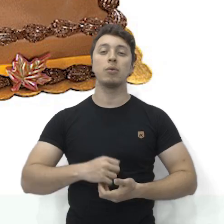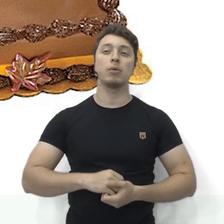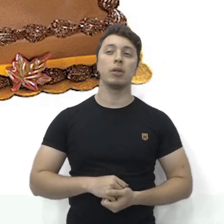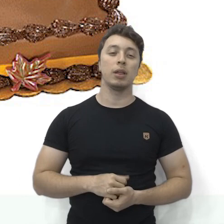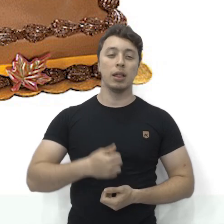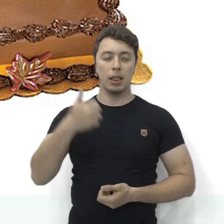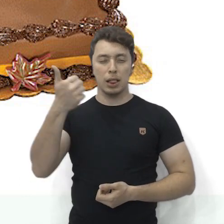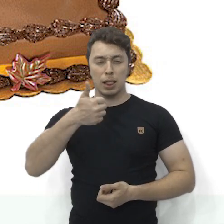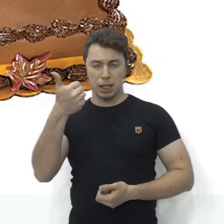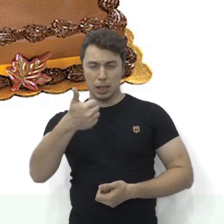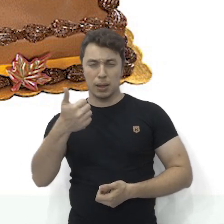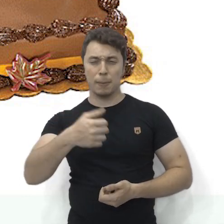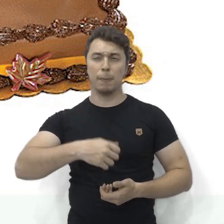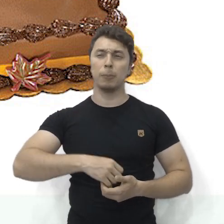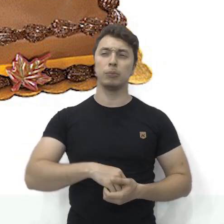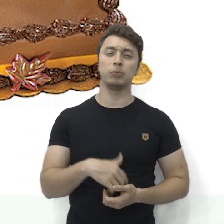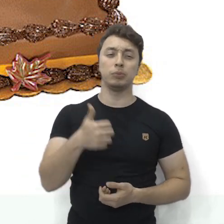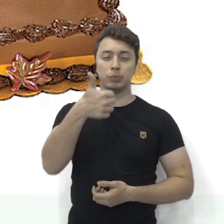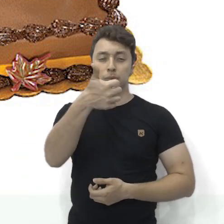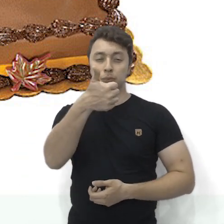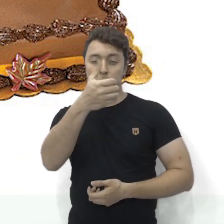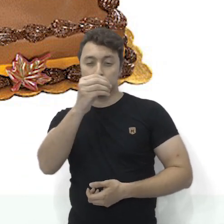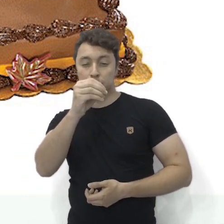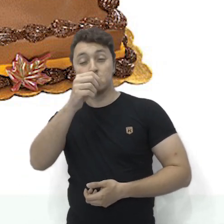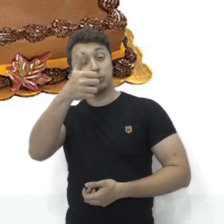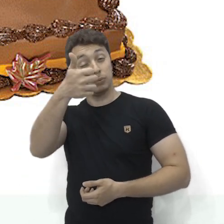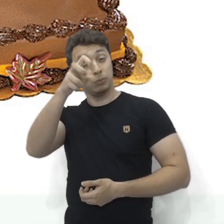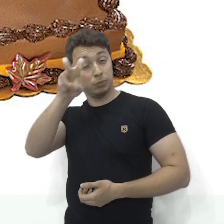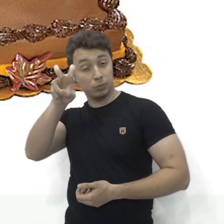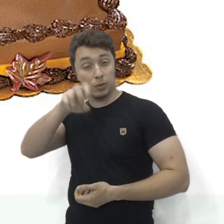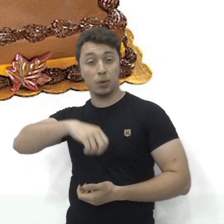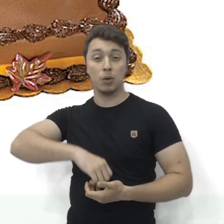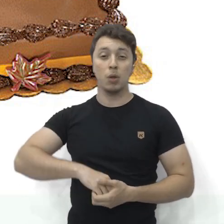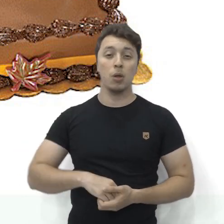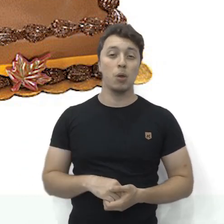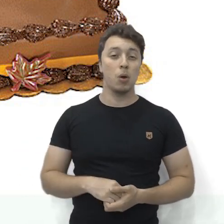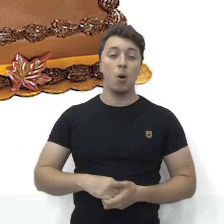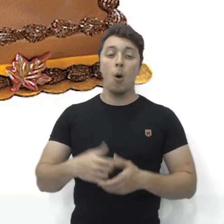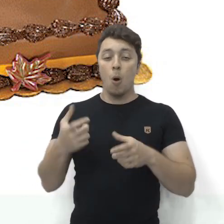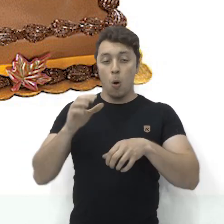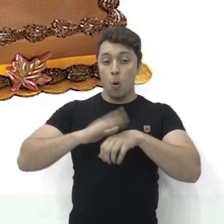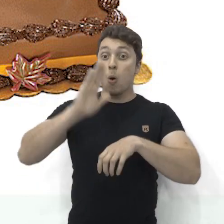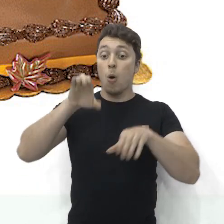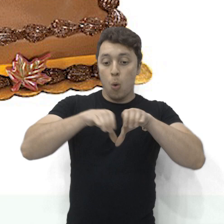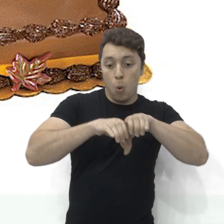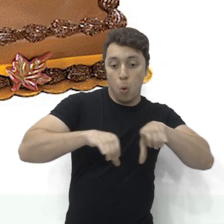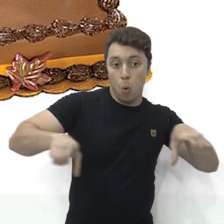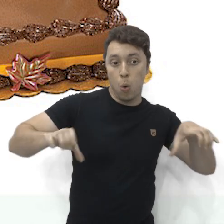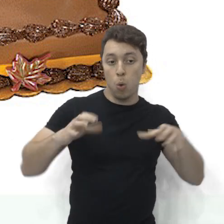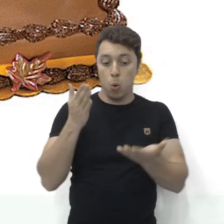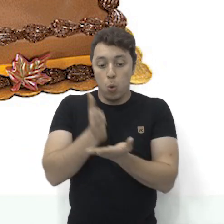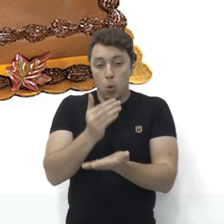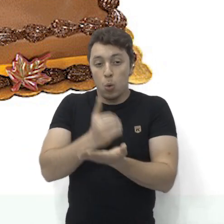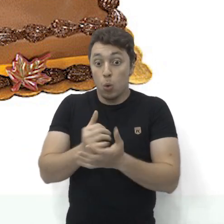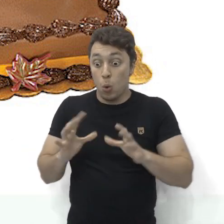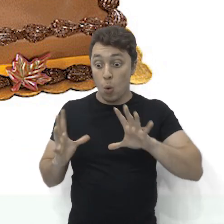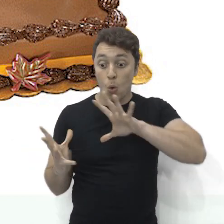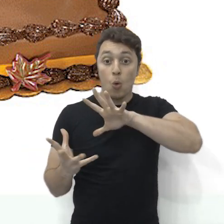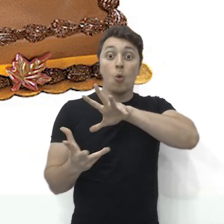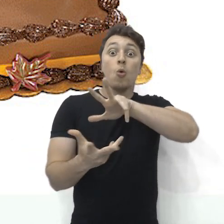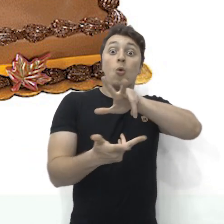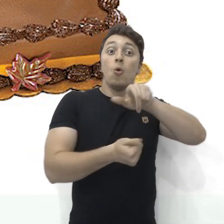Responda. Na primeira edição, em 2015, o maior bolo de rolo do mundo teve 30